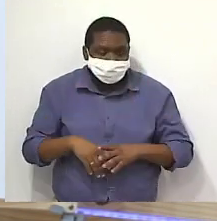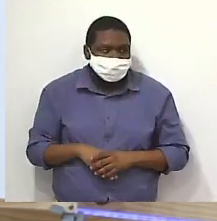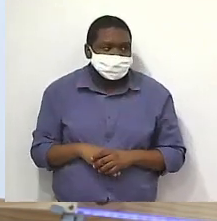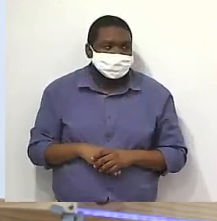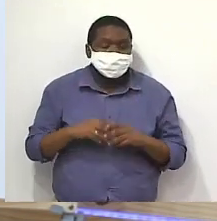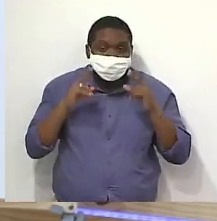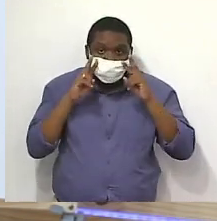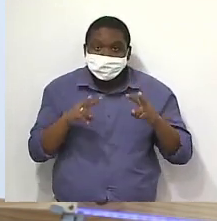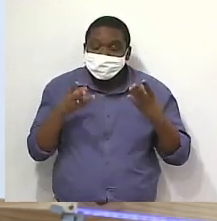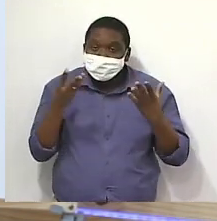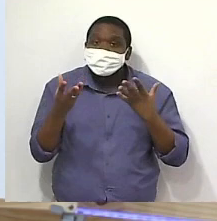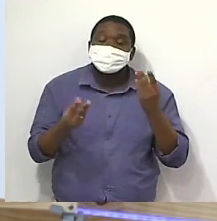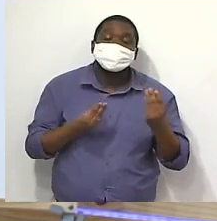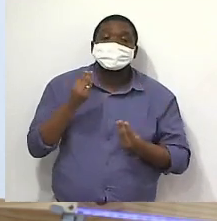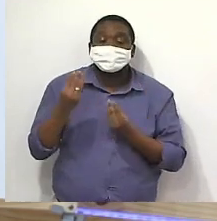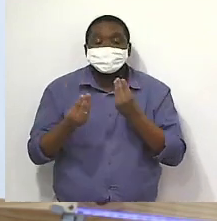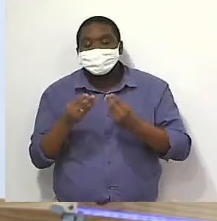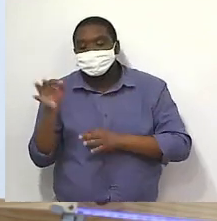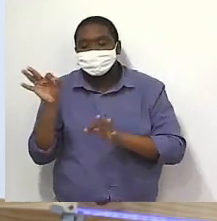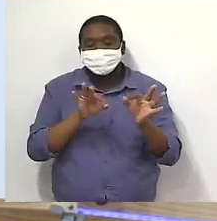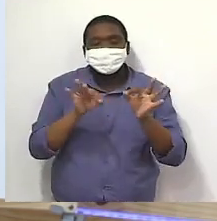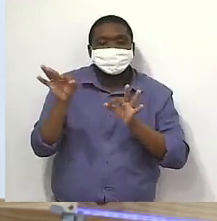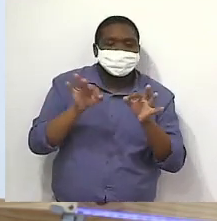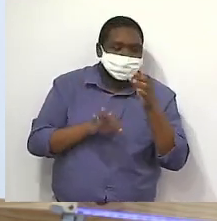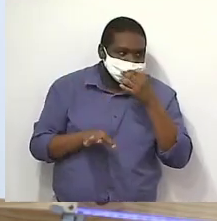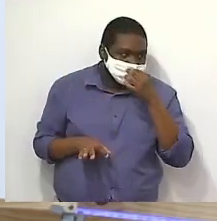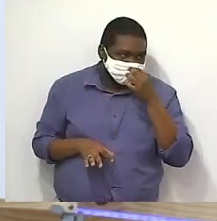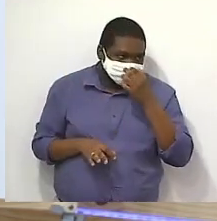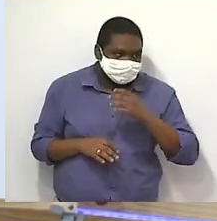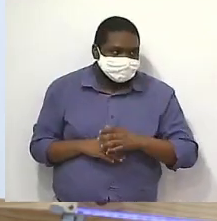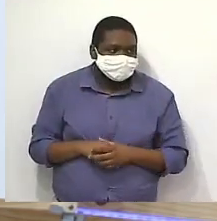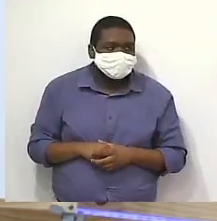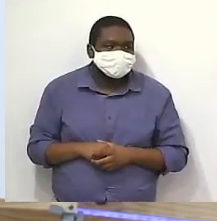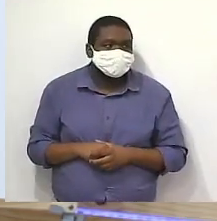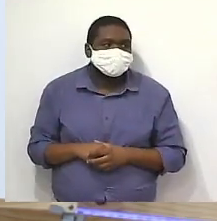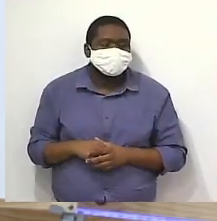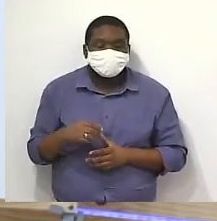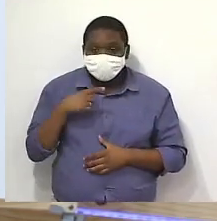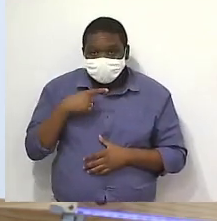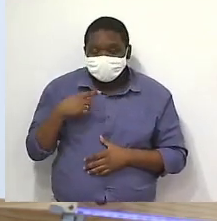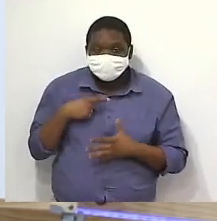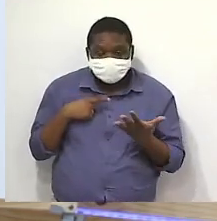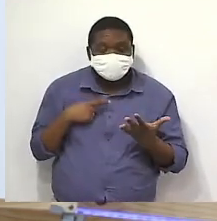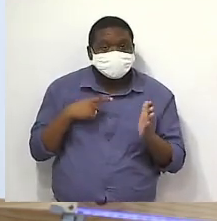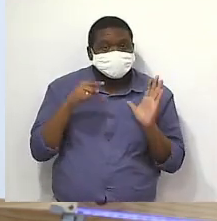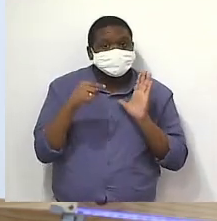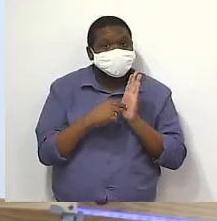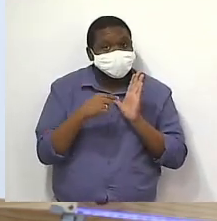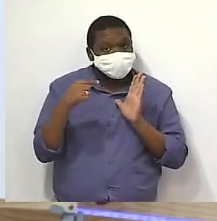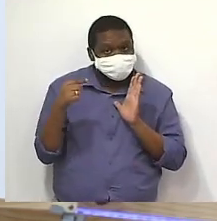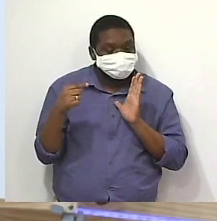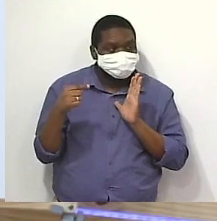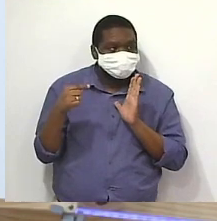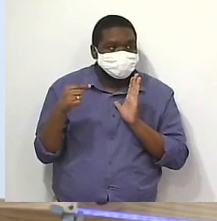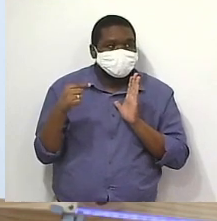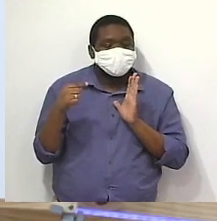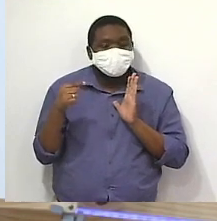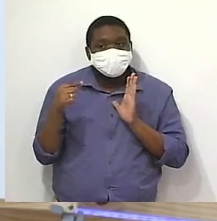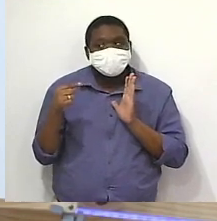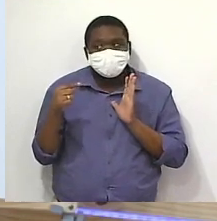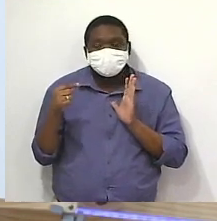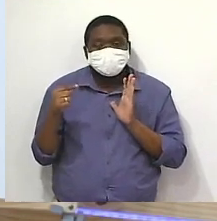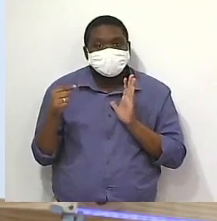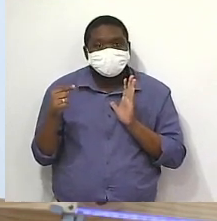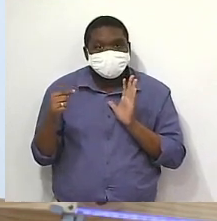Vê aqui como que vai ficar a montagem. Ela coincidiu nesse ponto aqui, ó. A